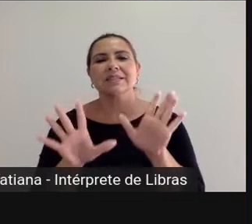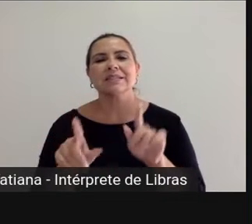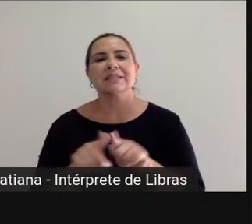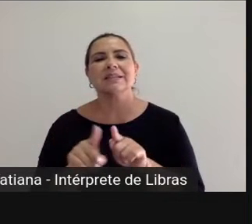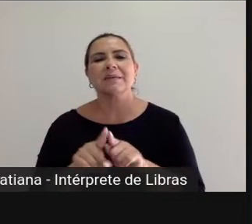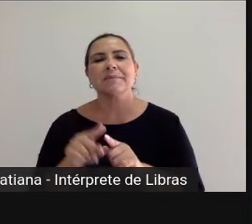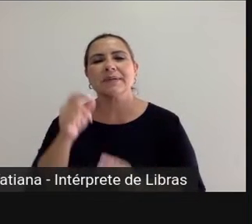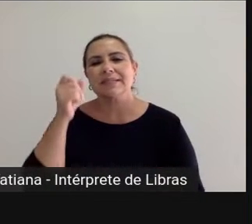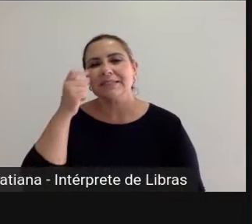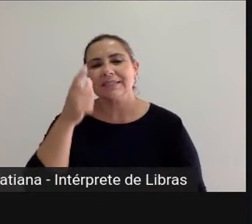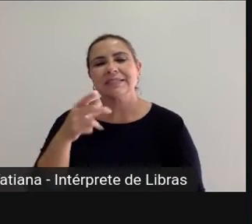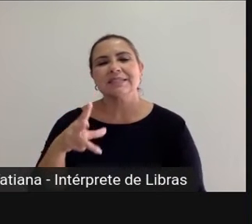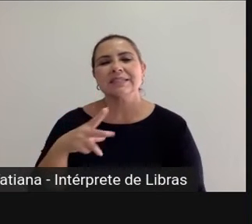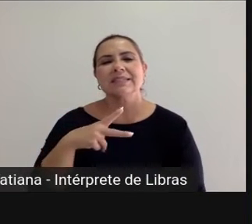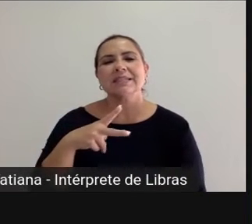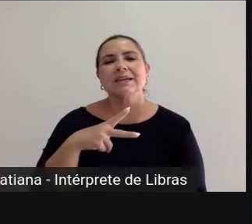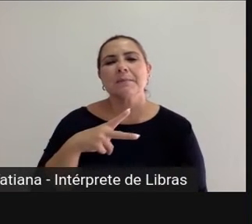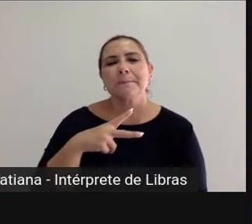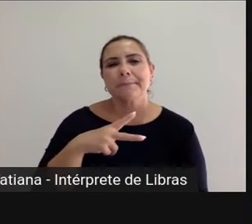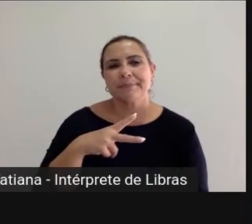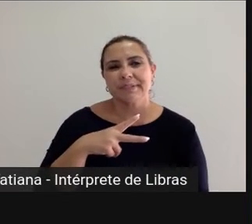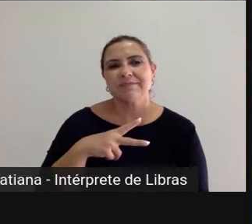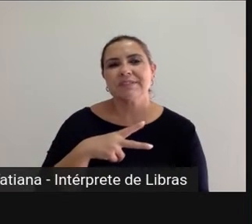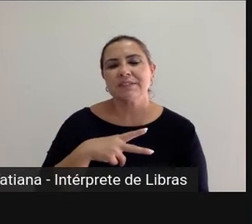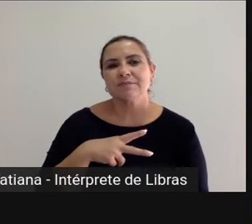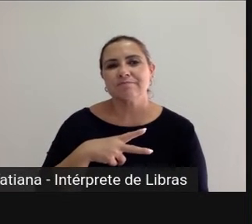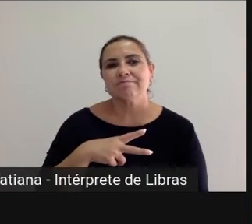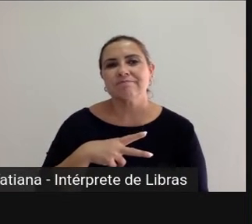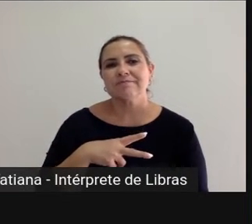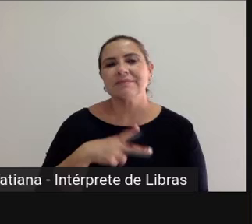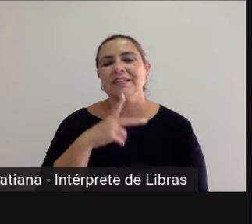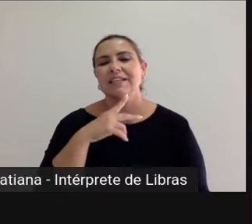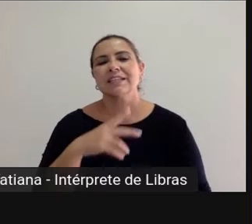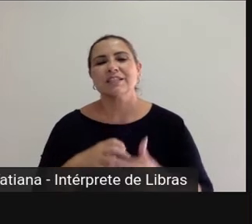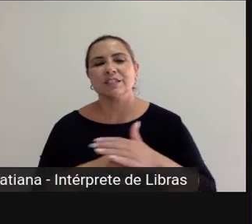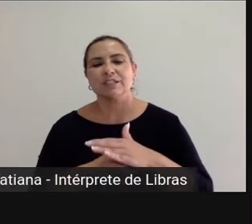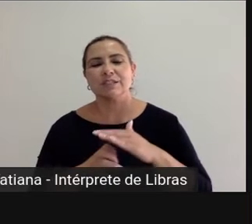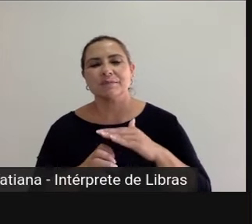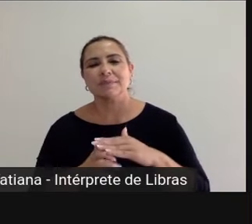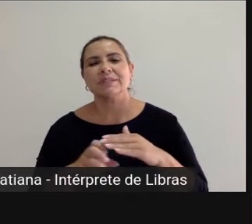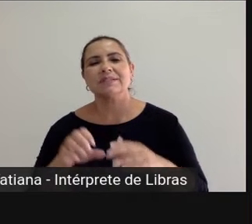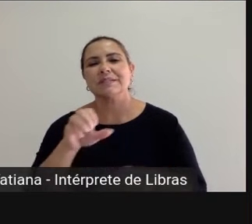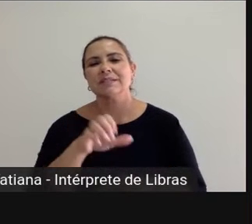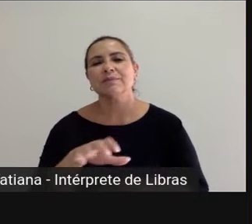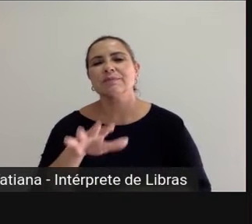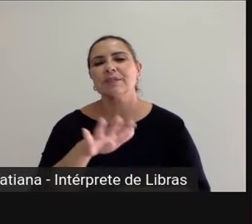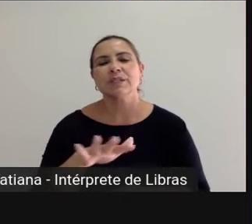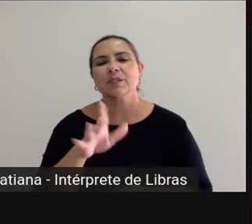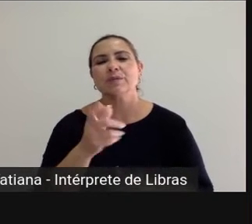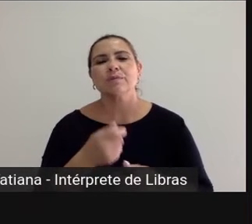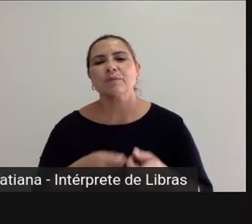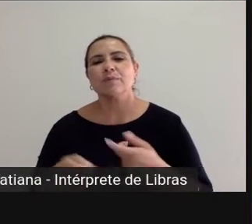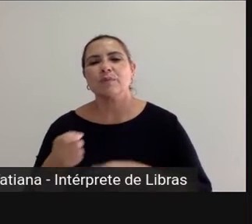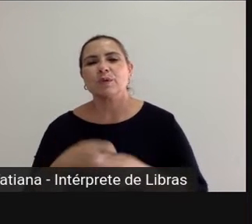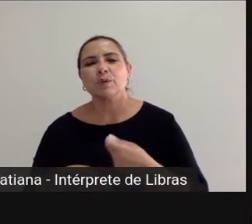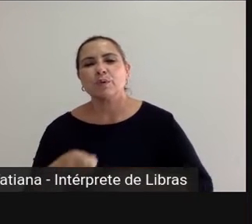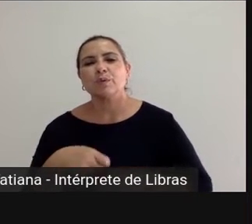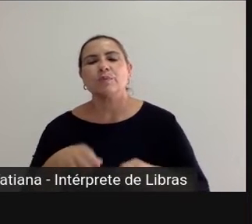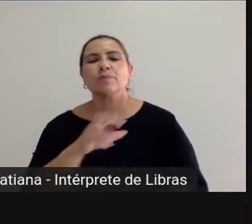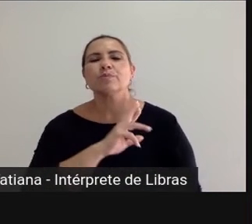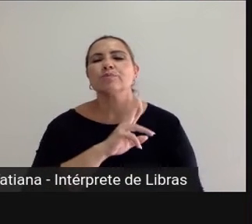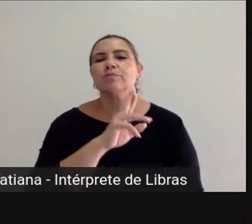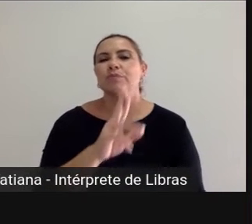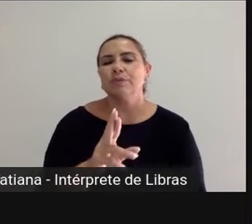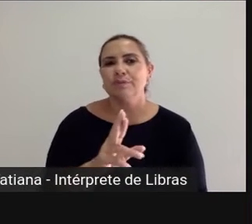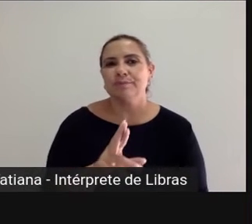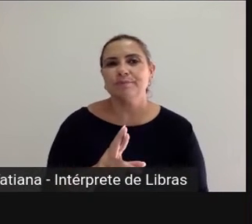interesses privados, os interesses particulares, os interesses das empresas, né? Então, estão todos, a economia está representada, a sociedade está